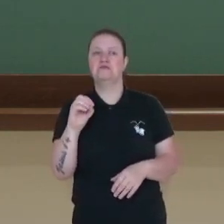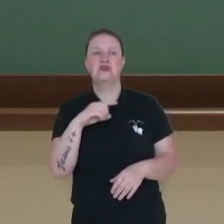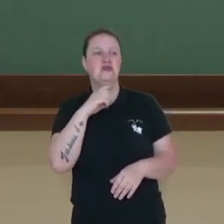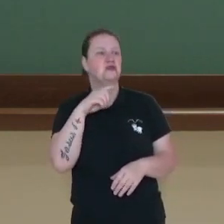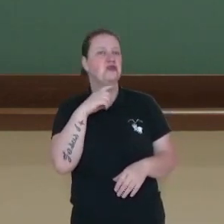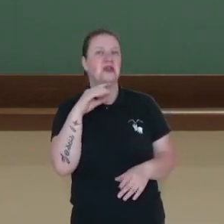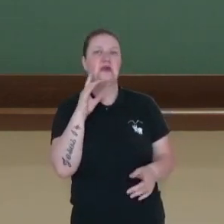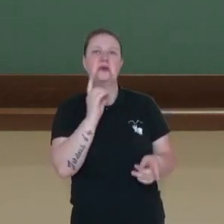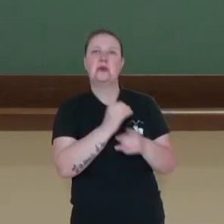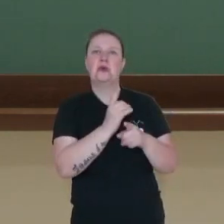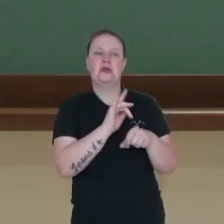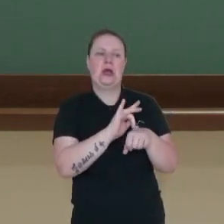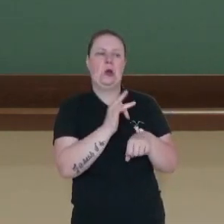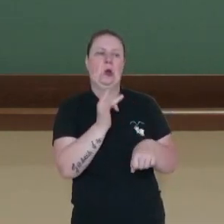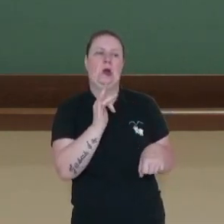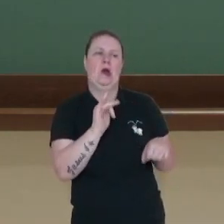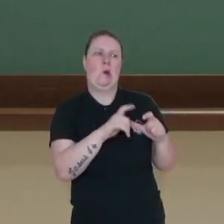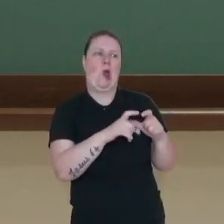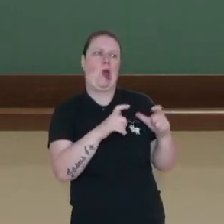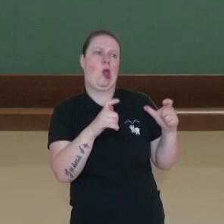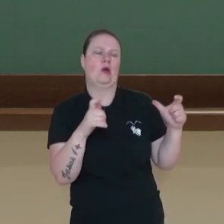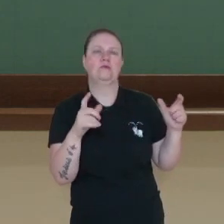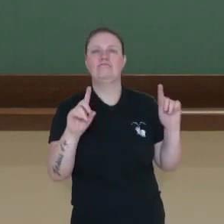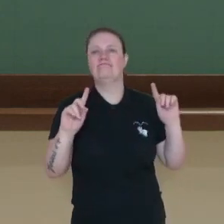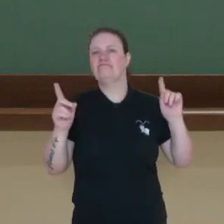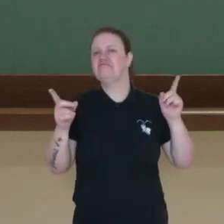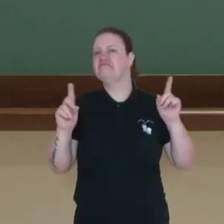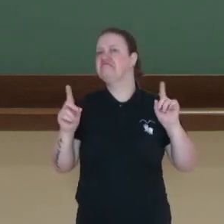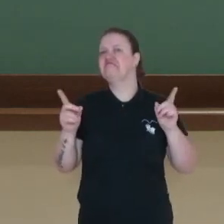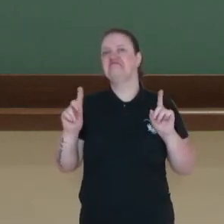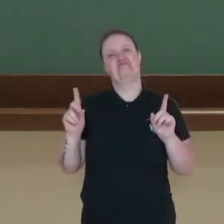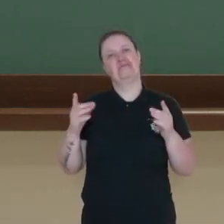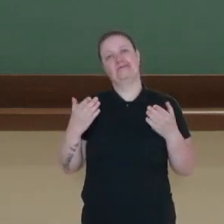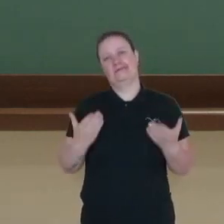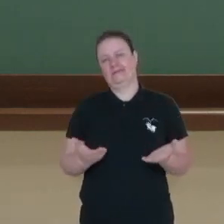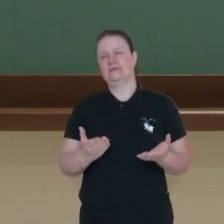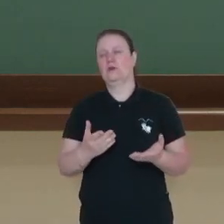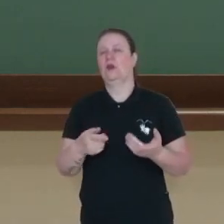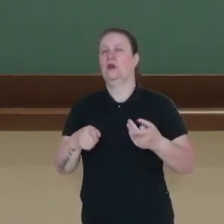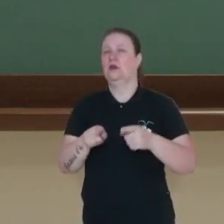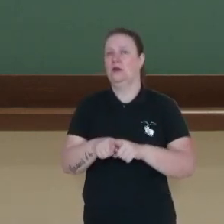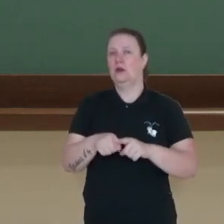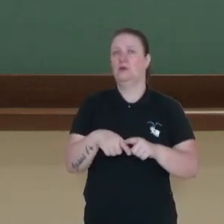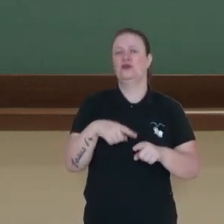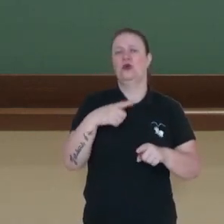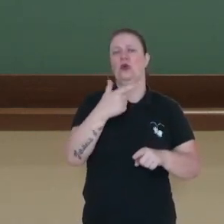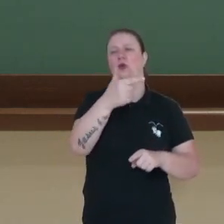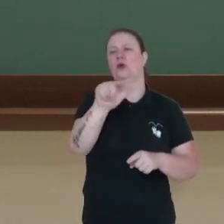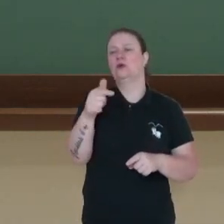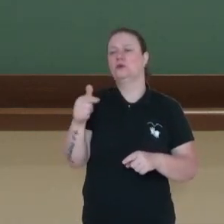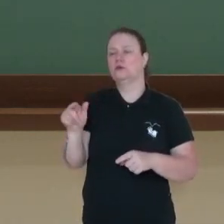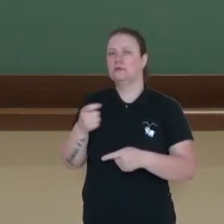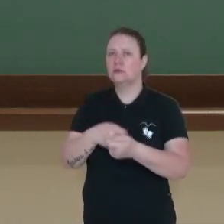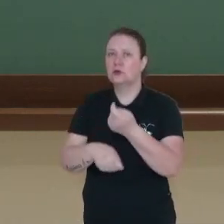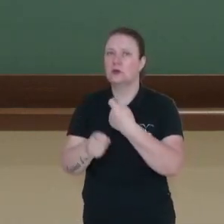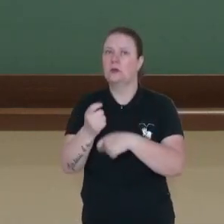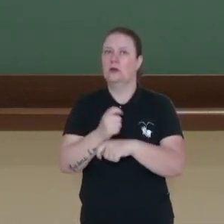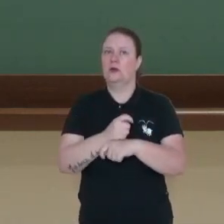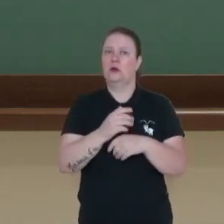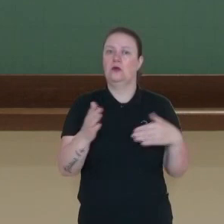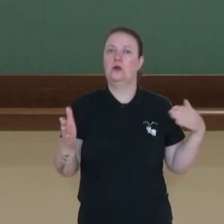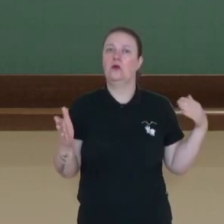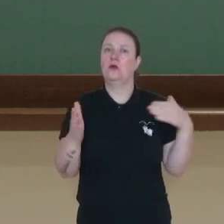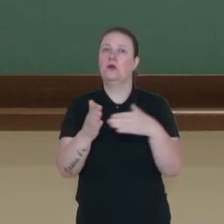eles imaginavam ou desejavam encontrar. Daí nós tivemos outros ciclos econômicos, né? Foi lá no final do